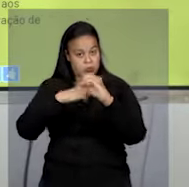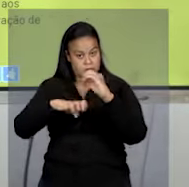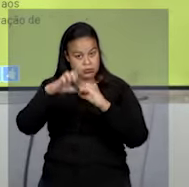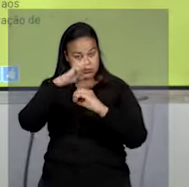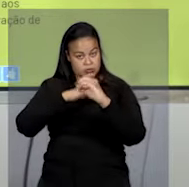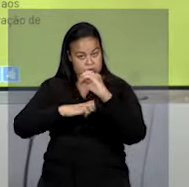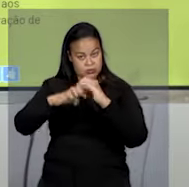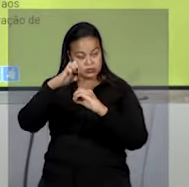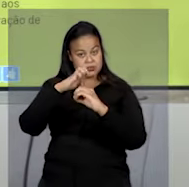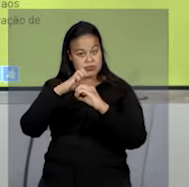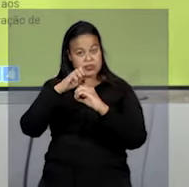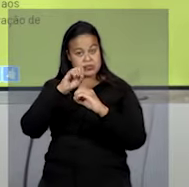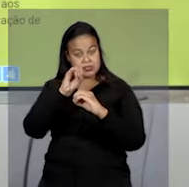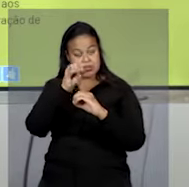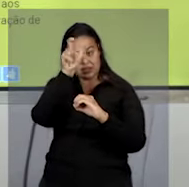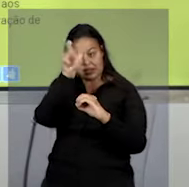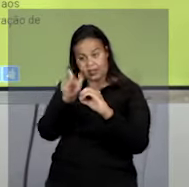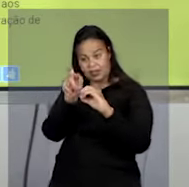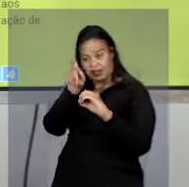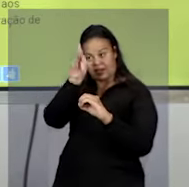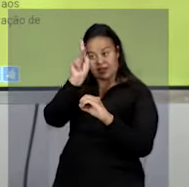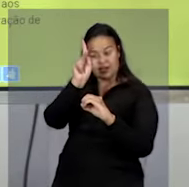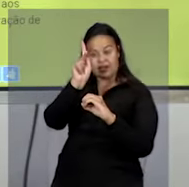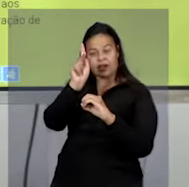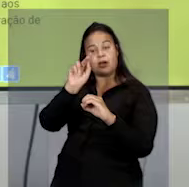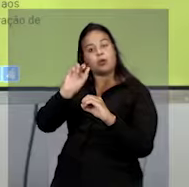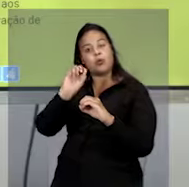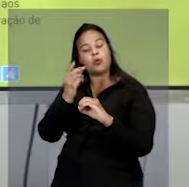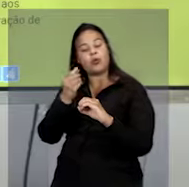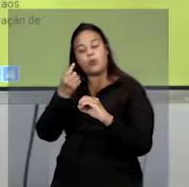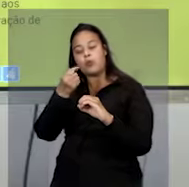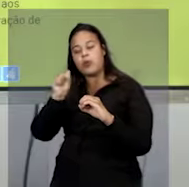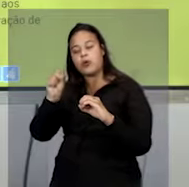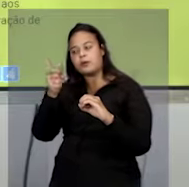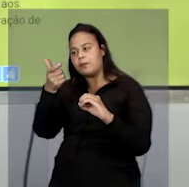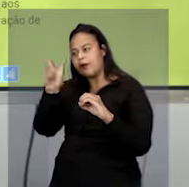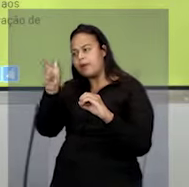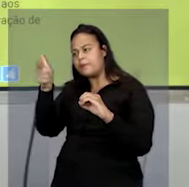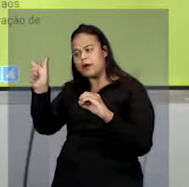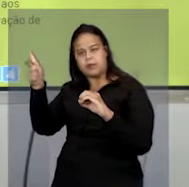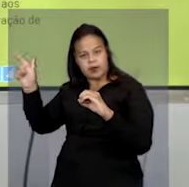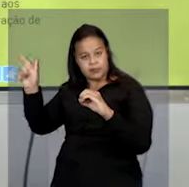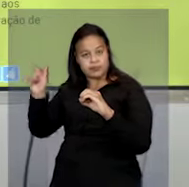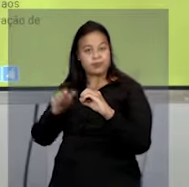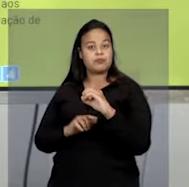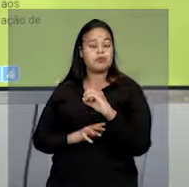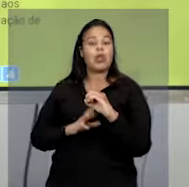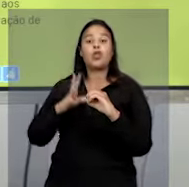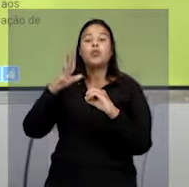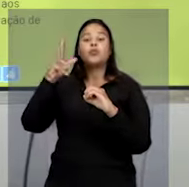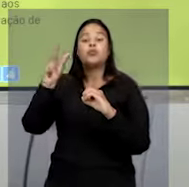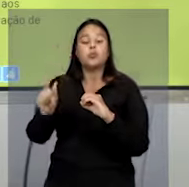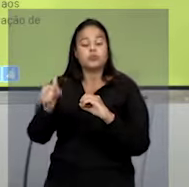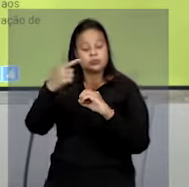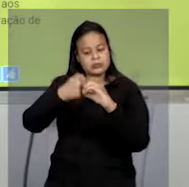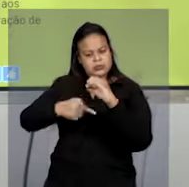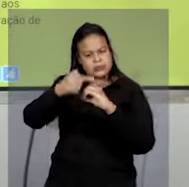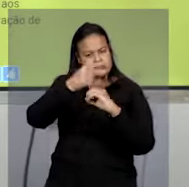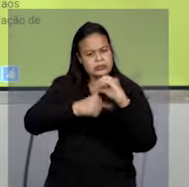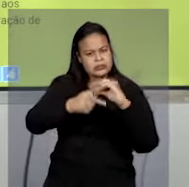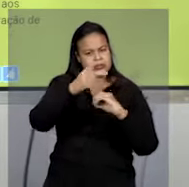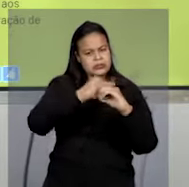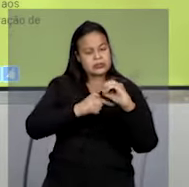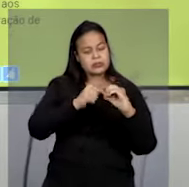a camada K, ou 8, se for as demais. Então, todos os outros átomos que nós vimos lá na